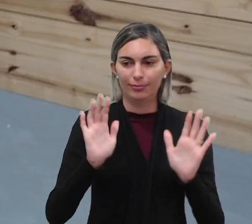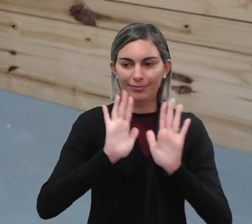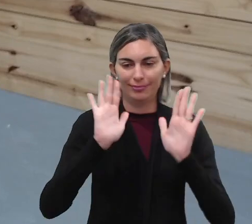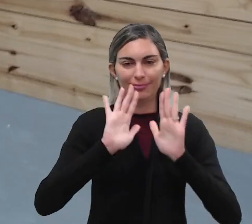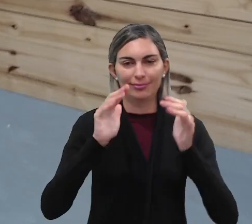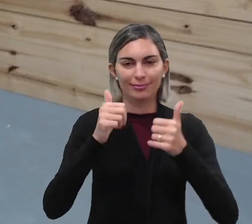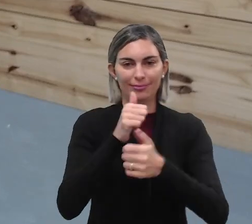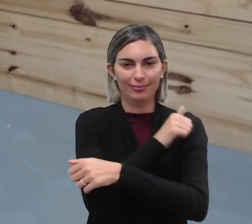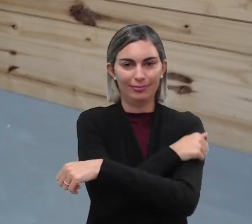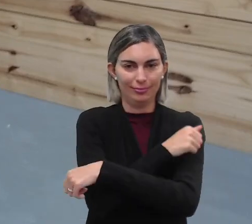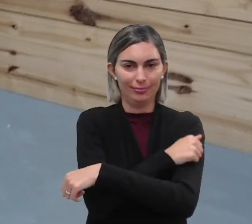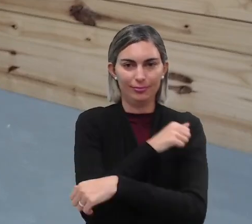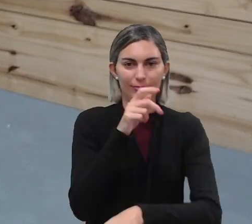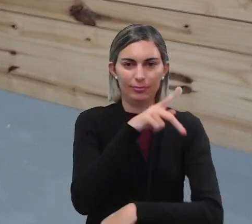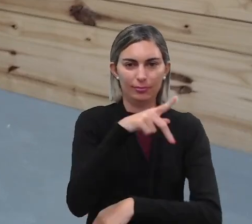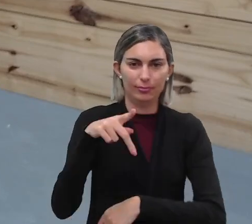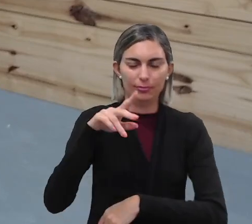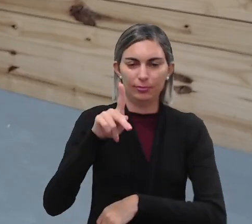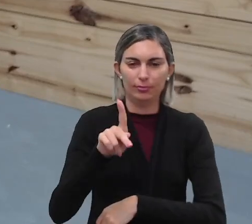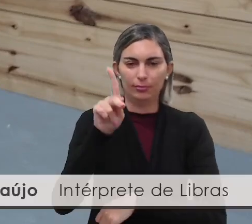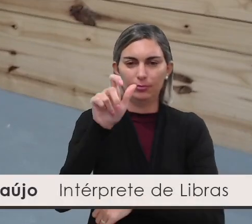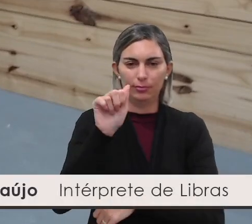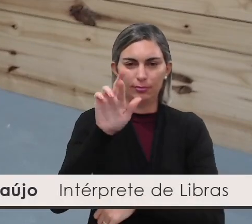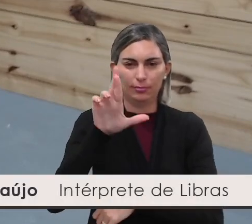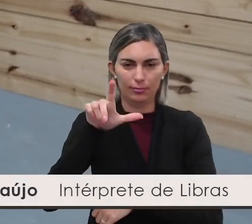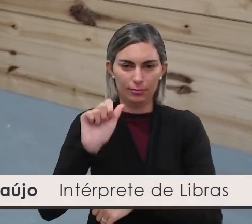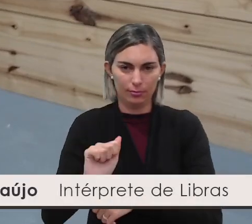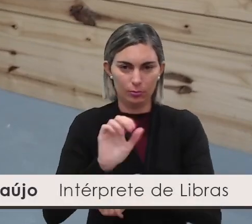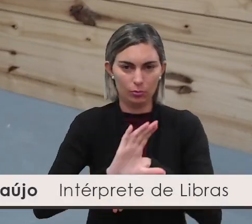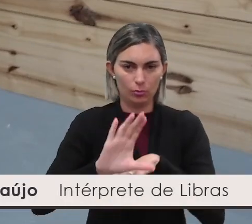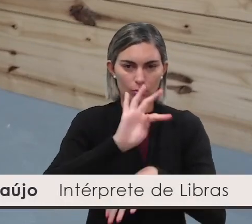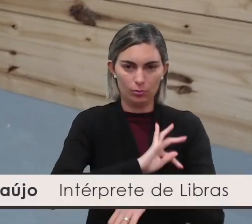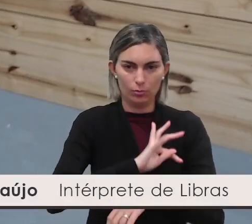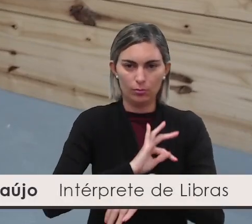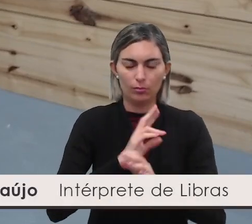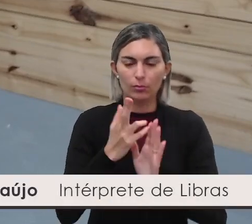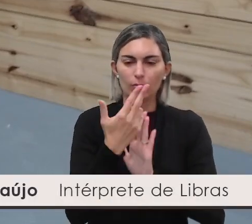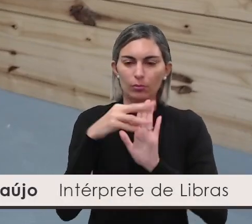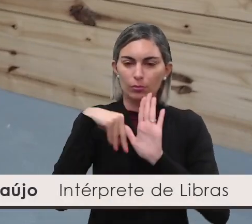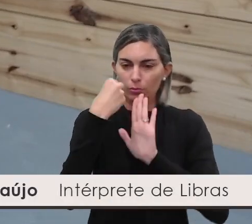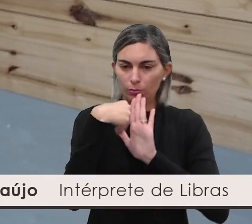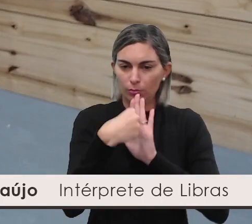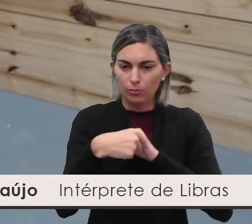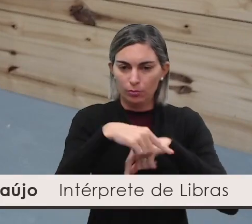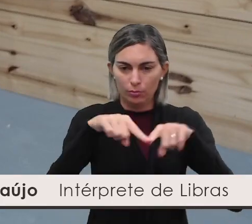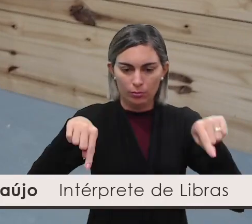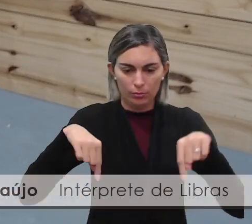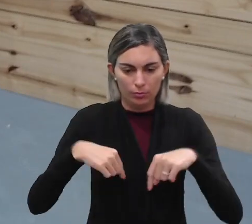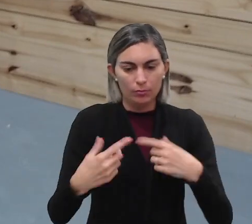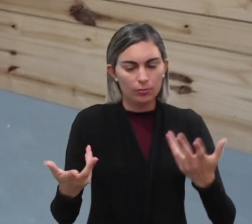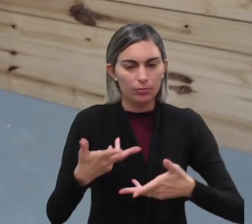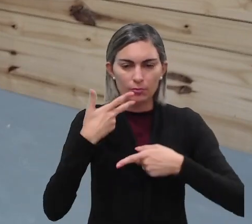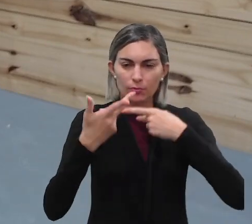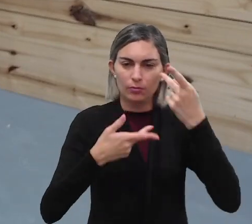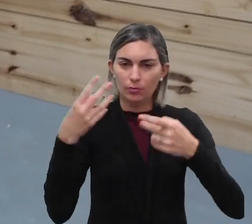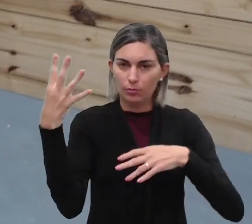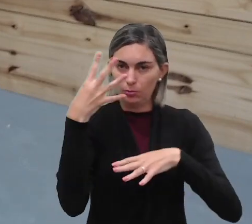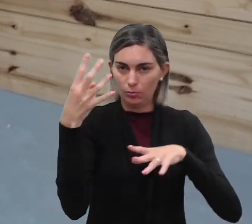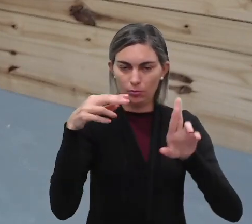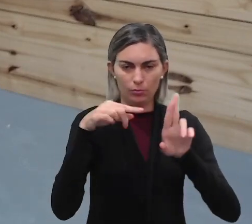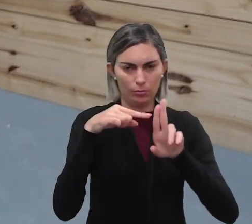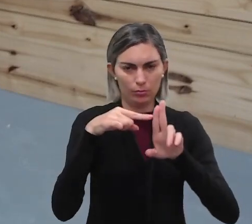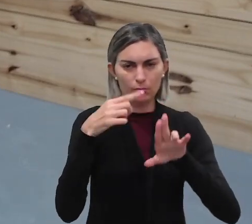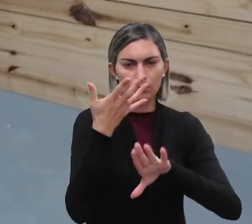Olá, estudantes. Sou a professora Carla Simonetti, do curso técnico Design de Interiores, e hoje vamos falar da quarta unidade